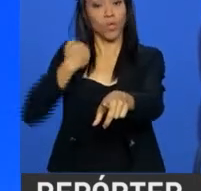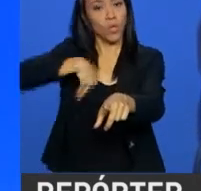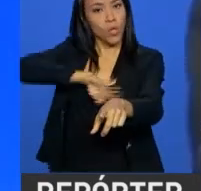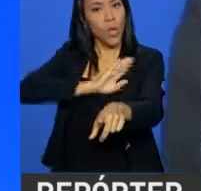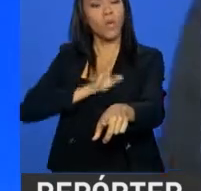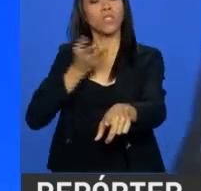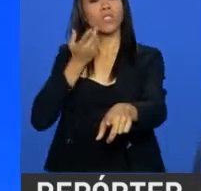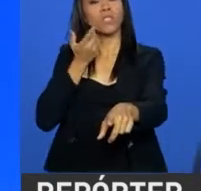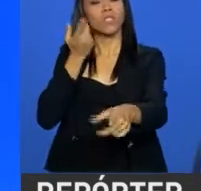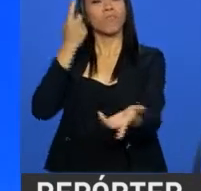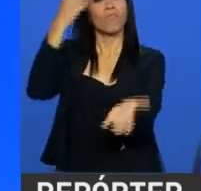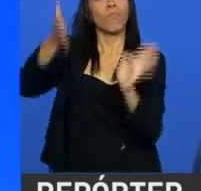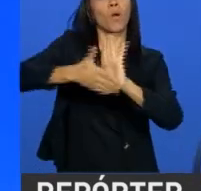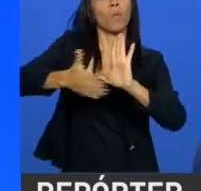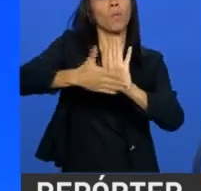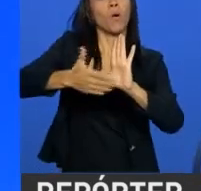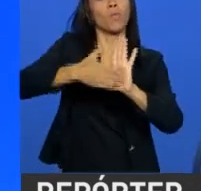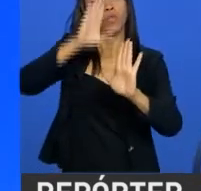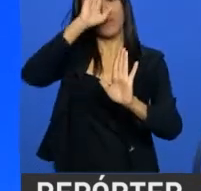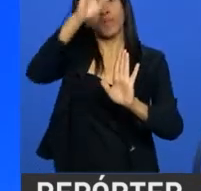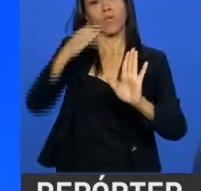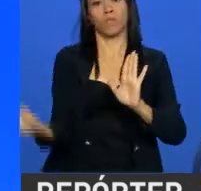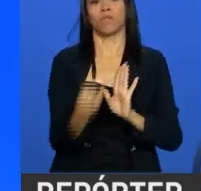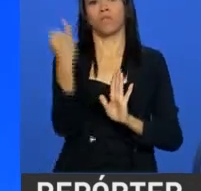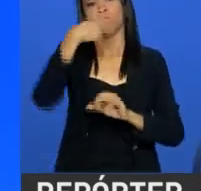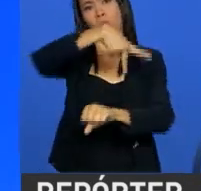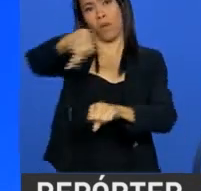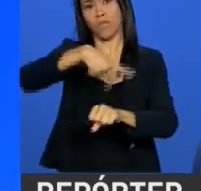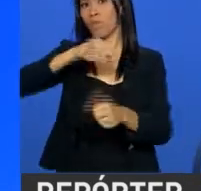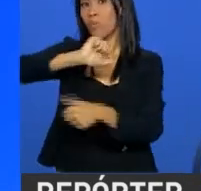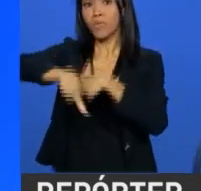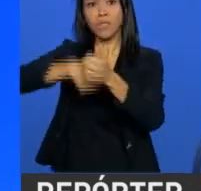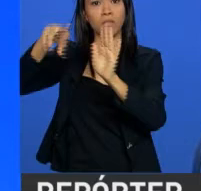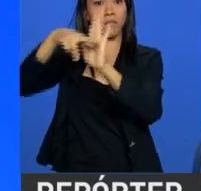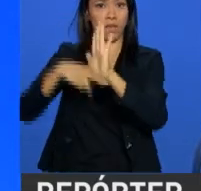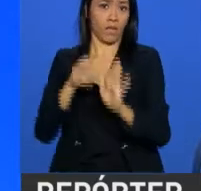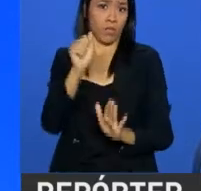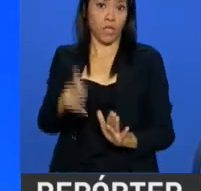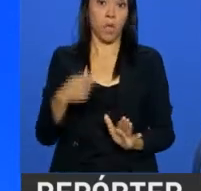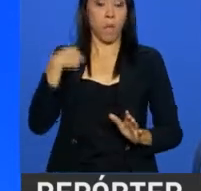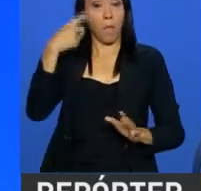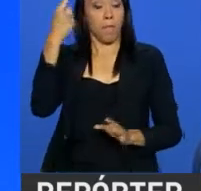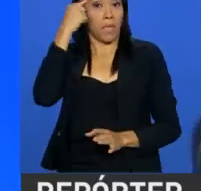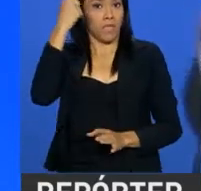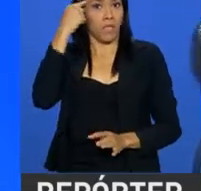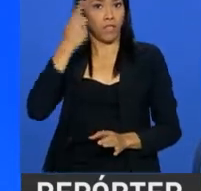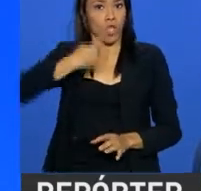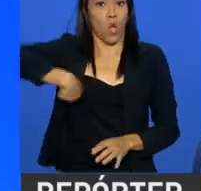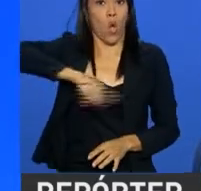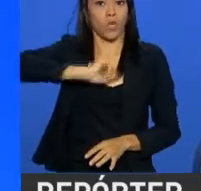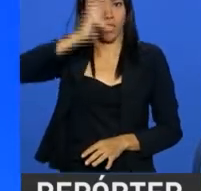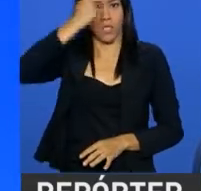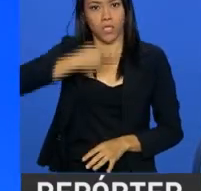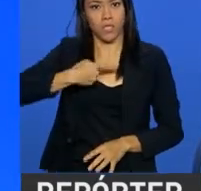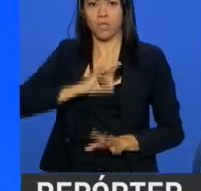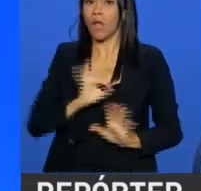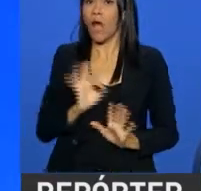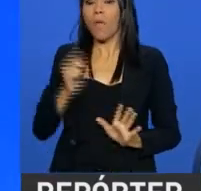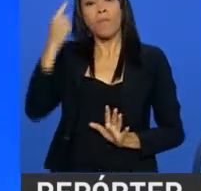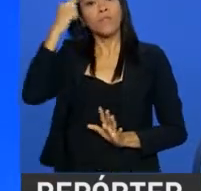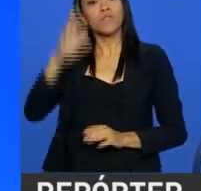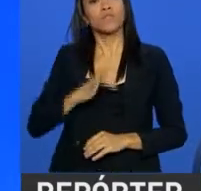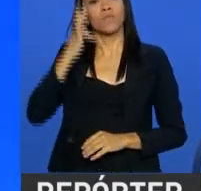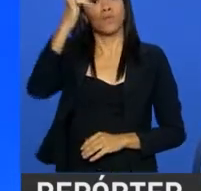país que é a reforma da previdência social nós não estamos pensando em nós nós estamos pensando naqueles que virão